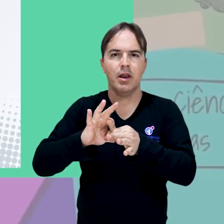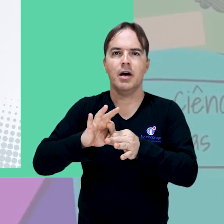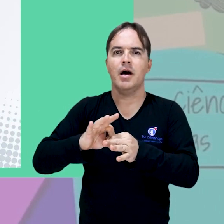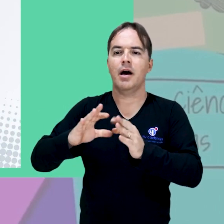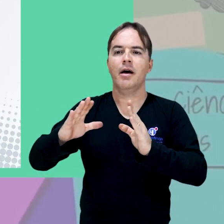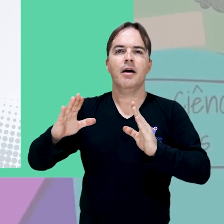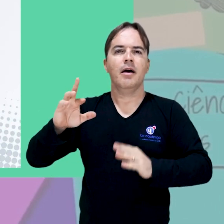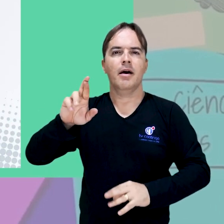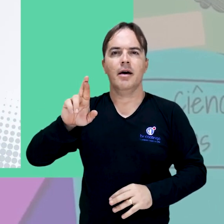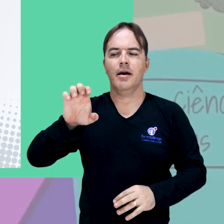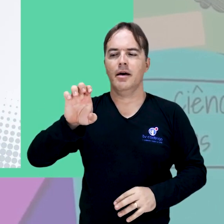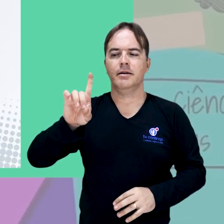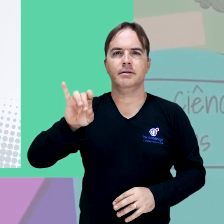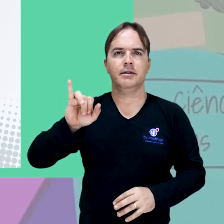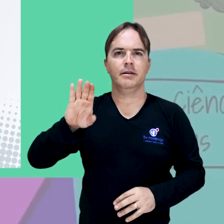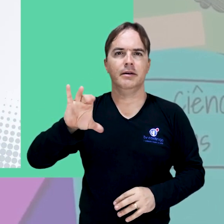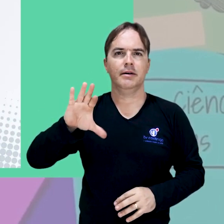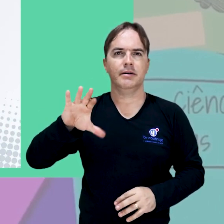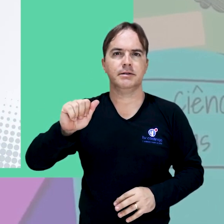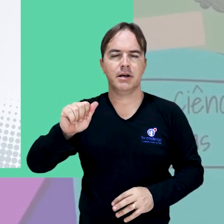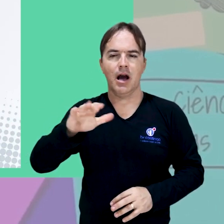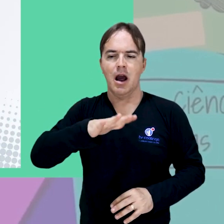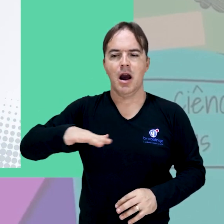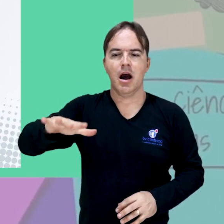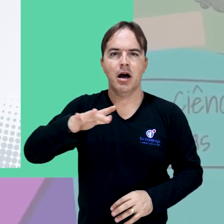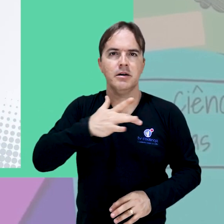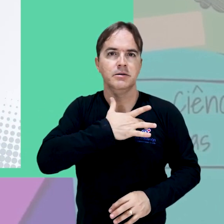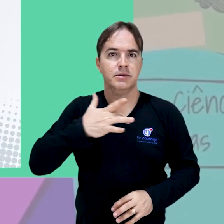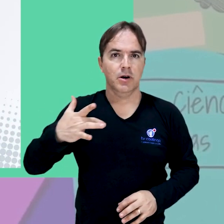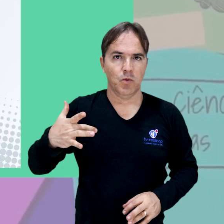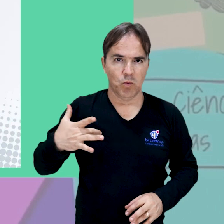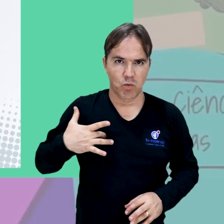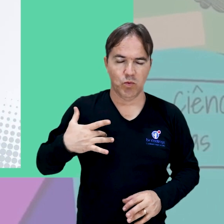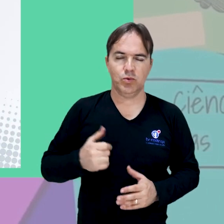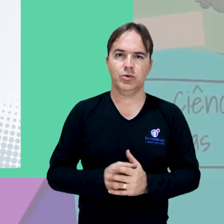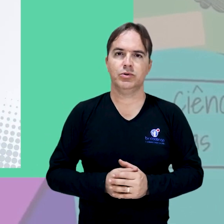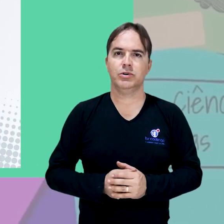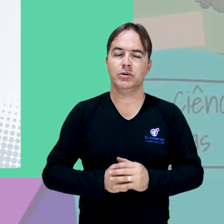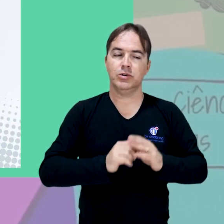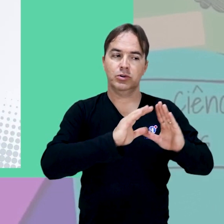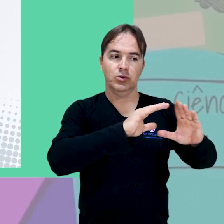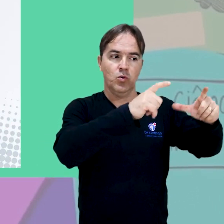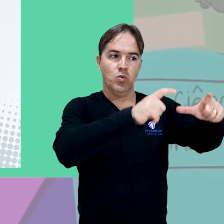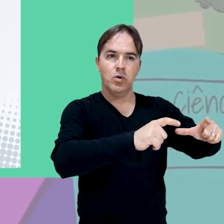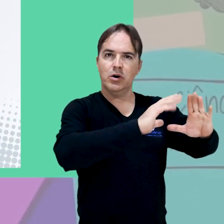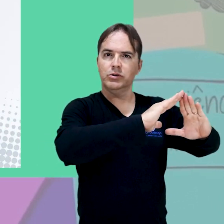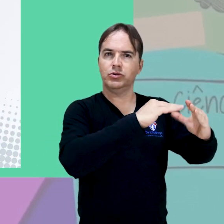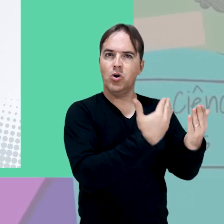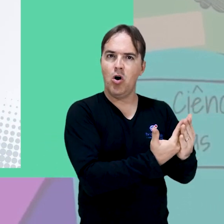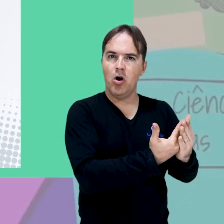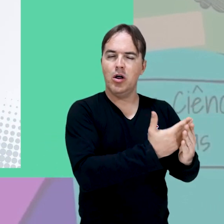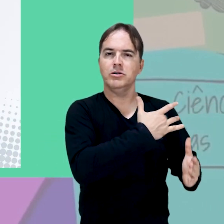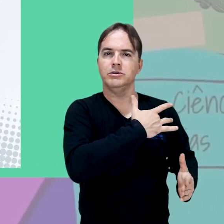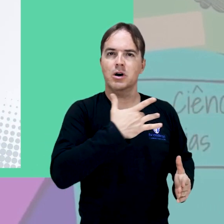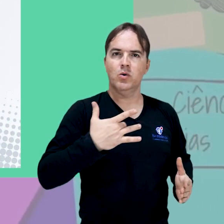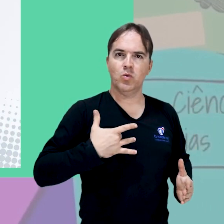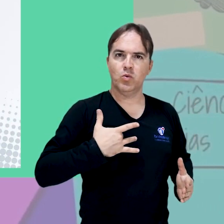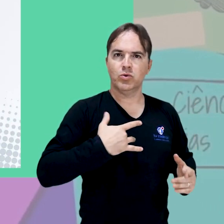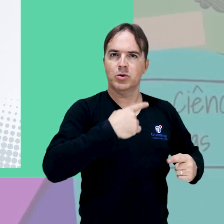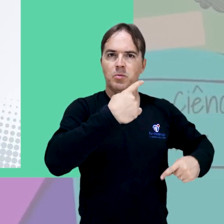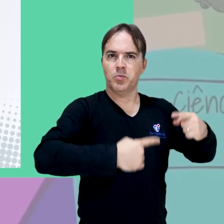da saúde uniprofissional e multiprofissional da escola de saúde pública da Bahia na